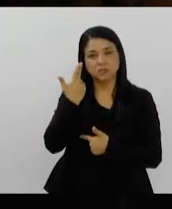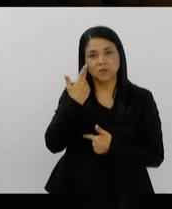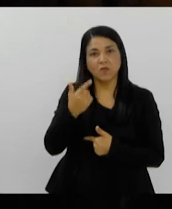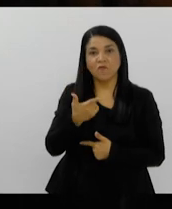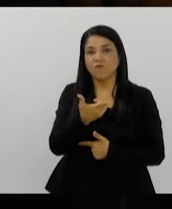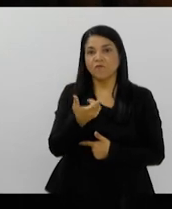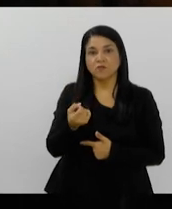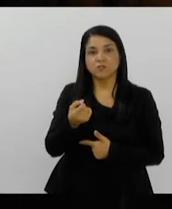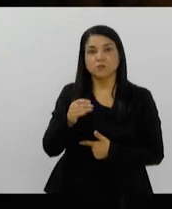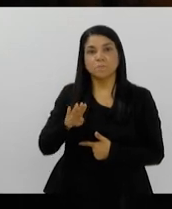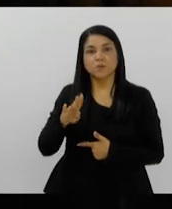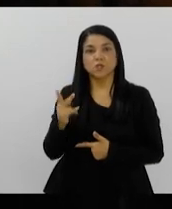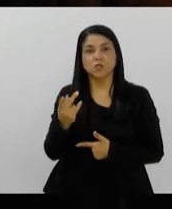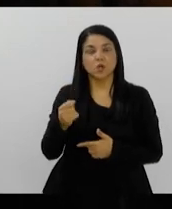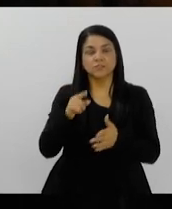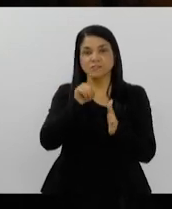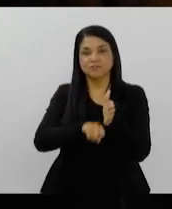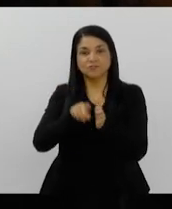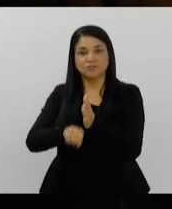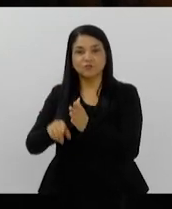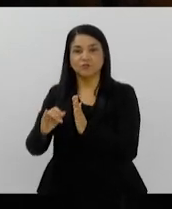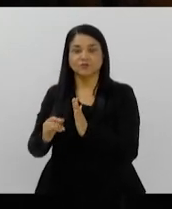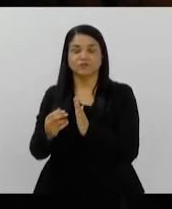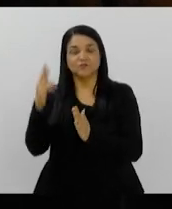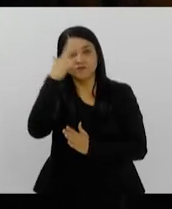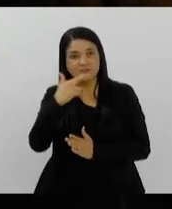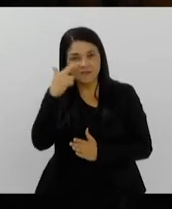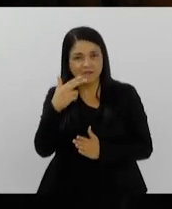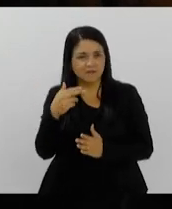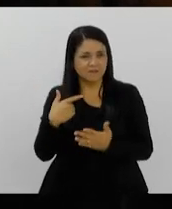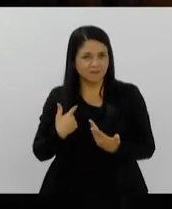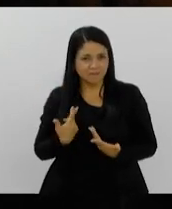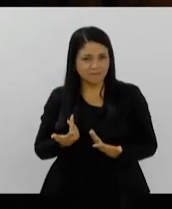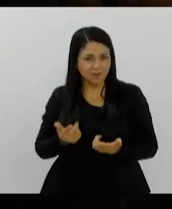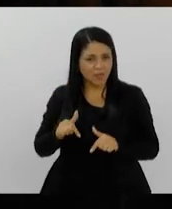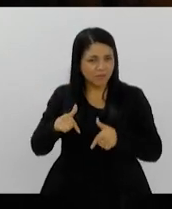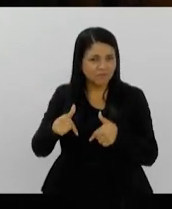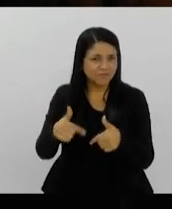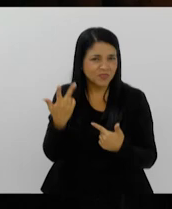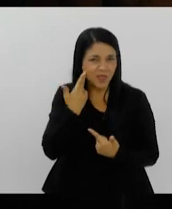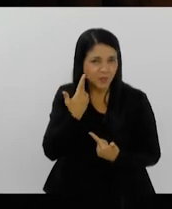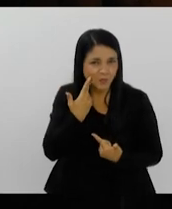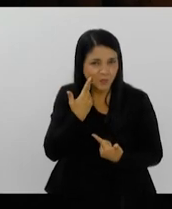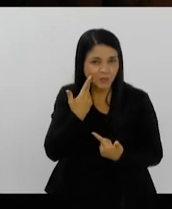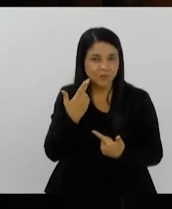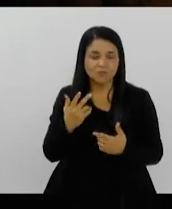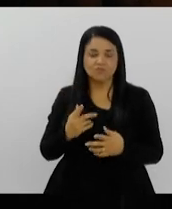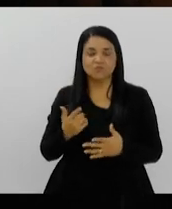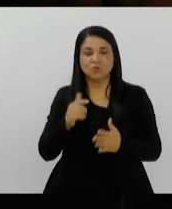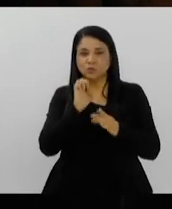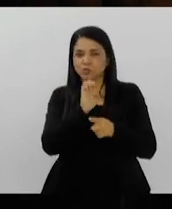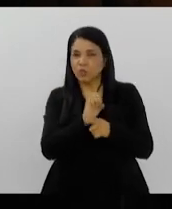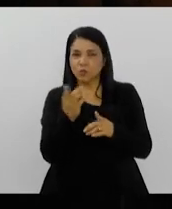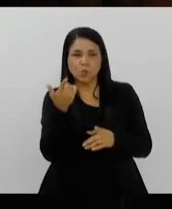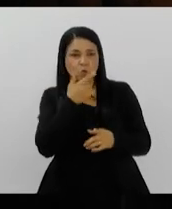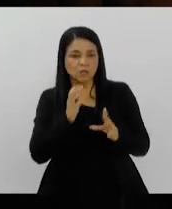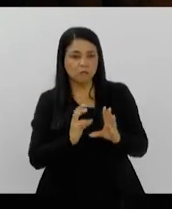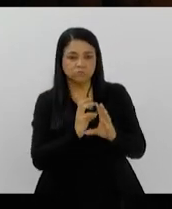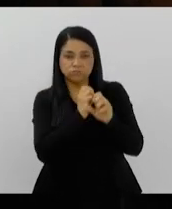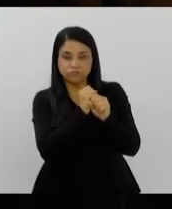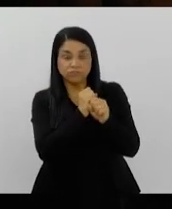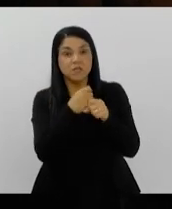fiscal. Não dá para tratar com naturalidade. Um Estado que não consegue fechar as contas, ele tem que gerar